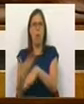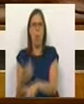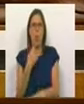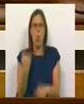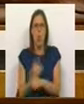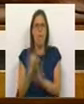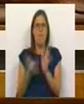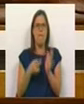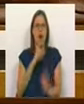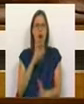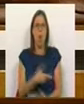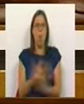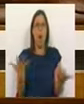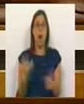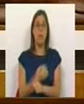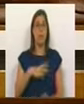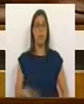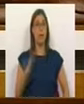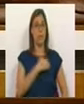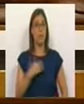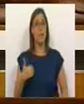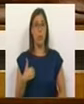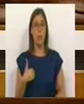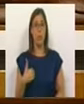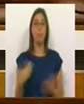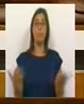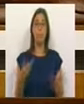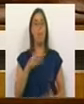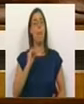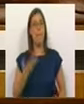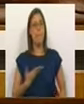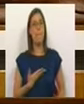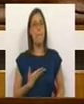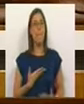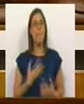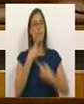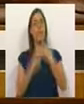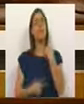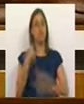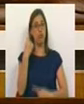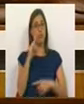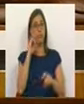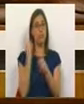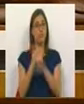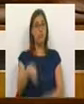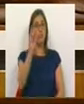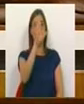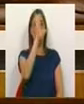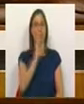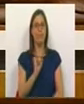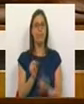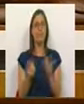com tanta falta de resposta do Serviço Nacional de Saúde. O PSD denunciou nesta interpelação